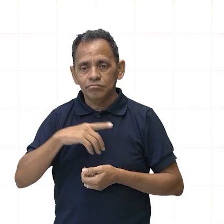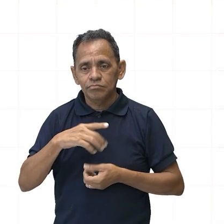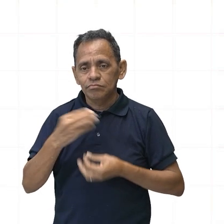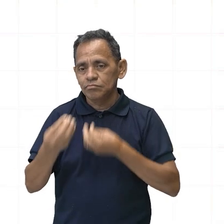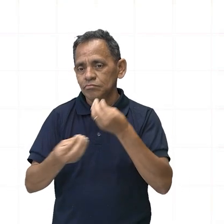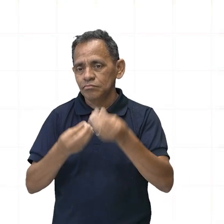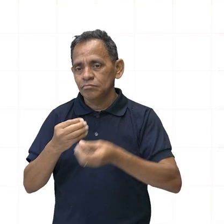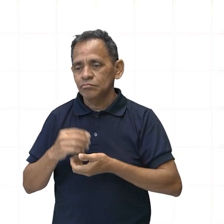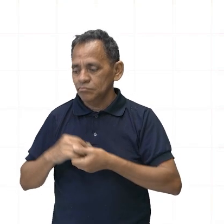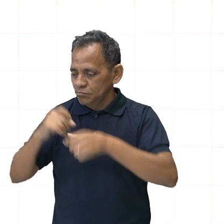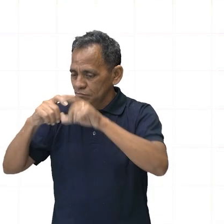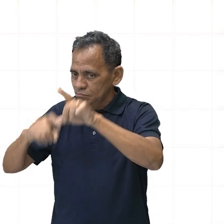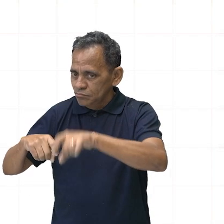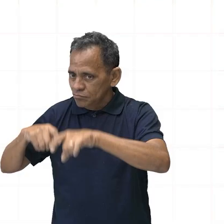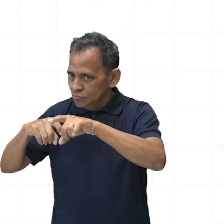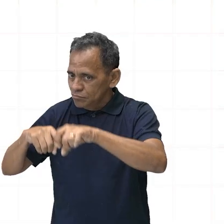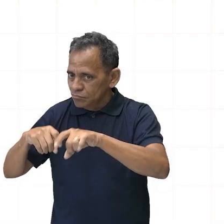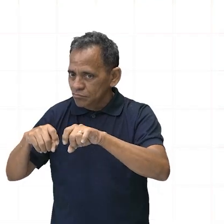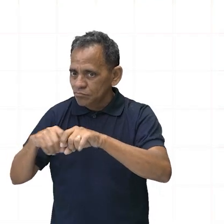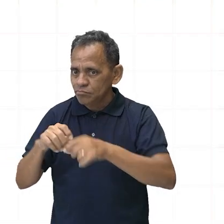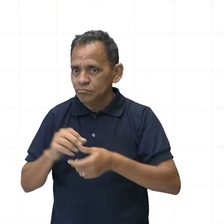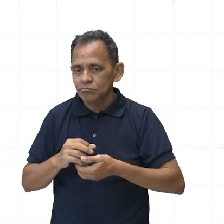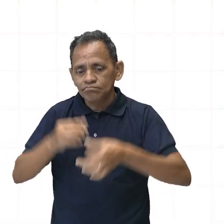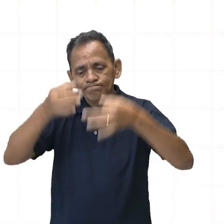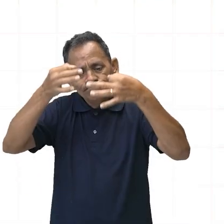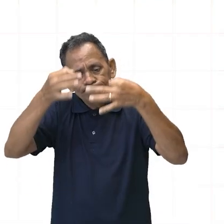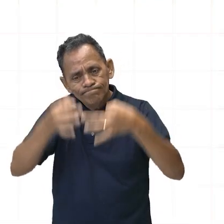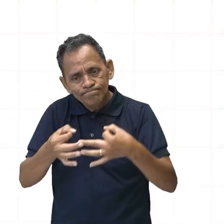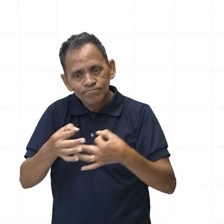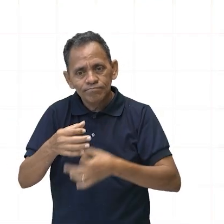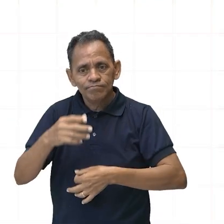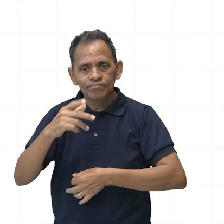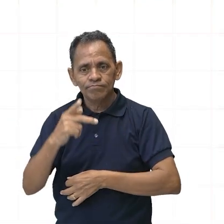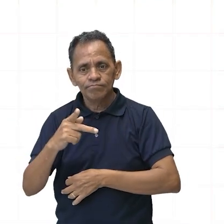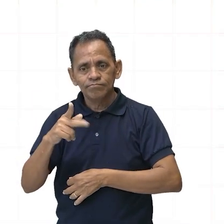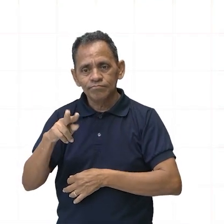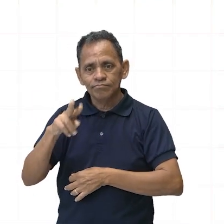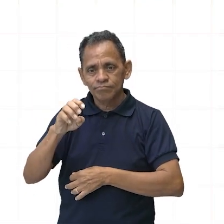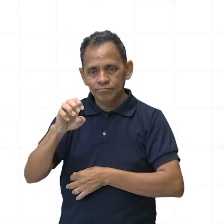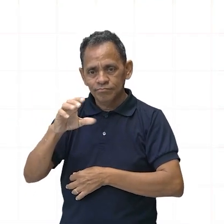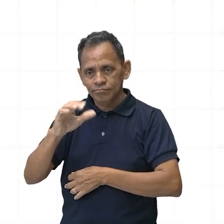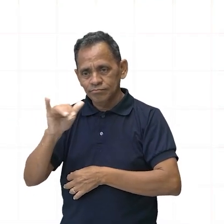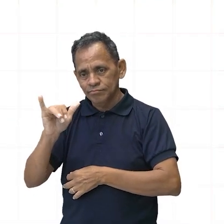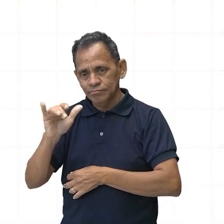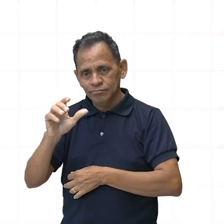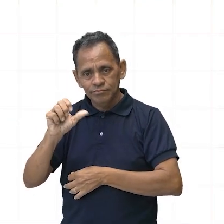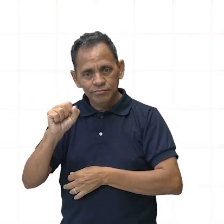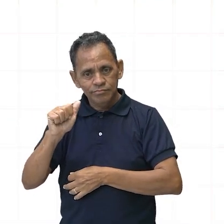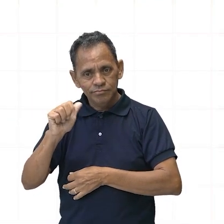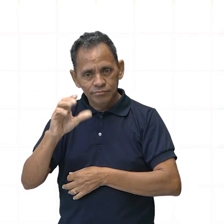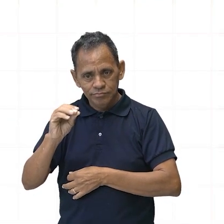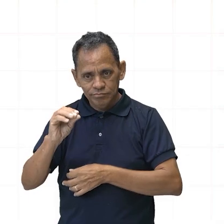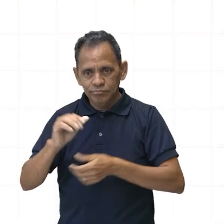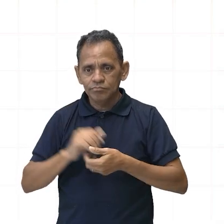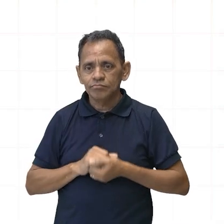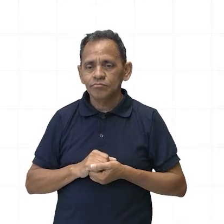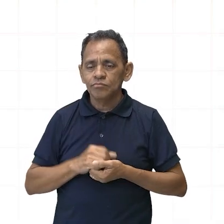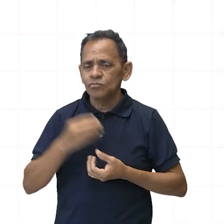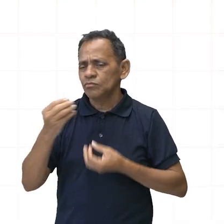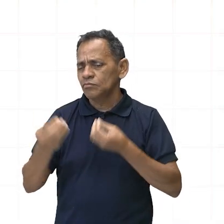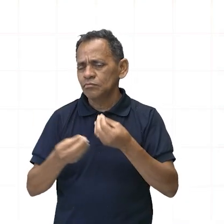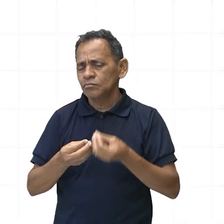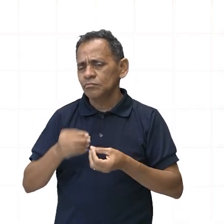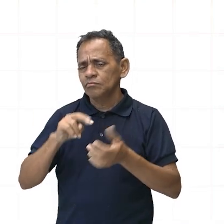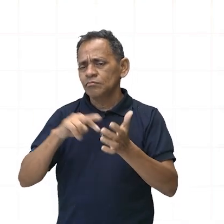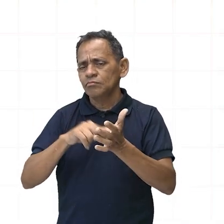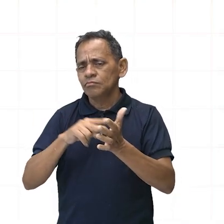Uma agricultura de precisão. Uma agricultura de precisão vai ser o quê?